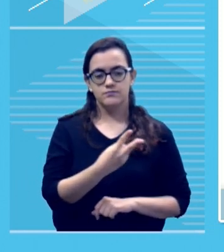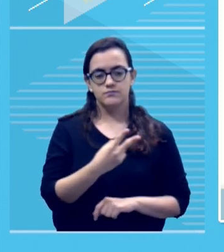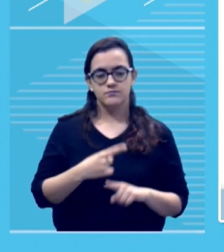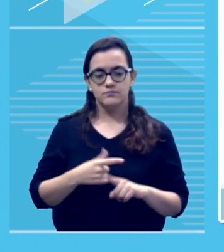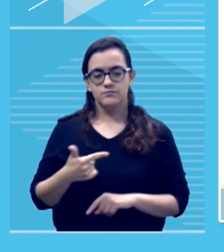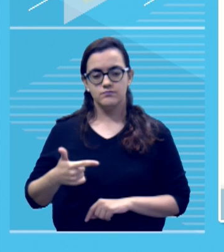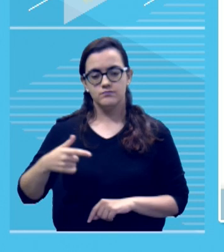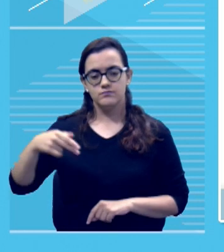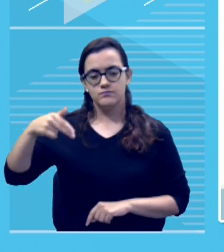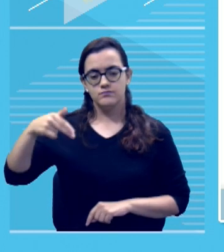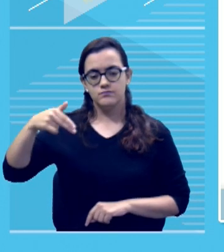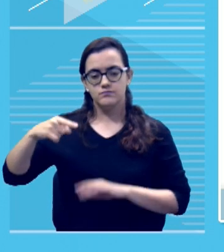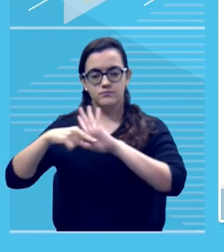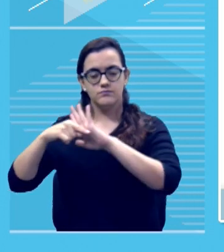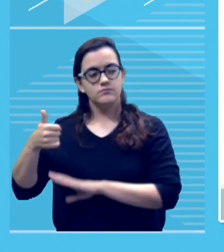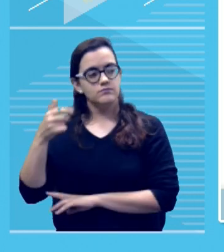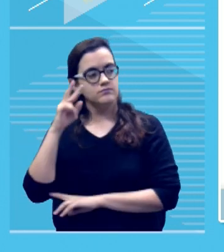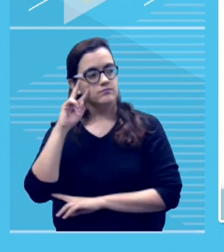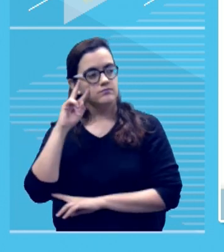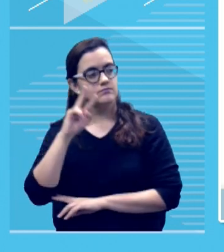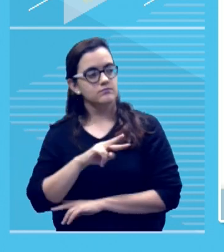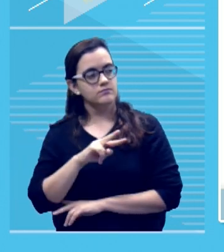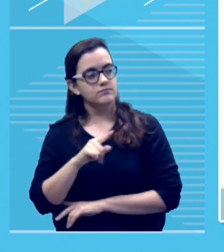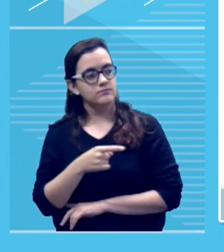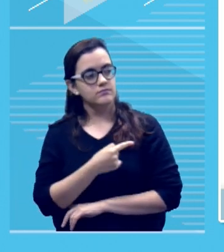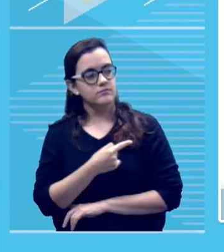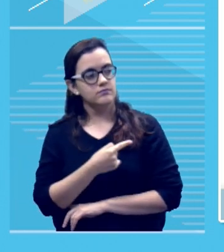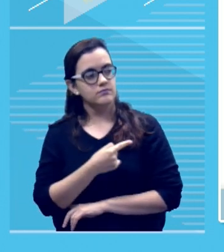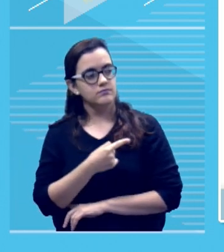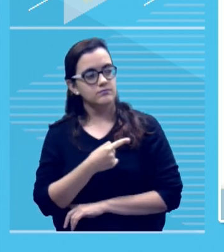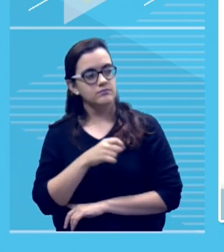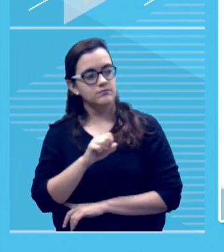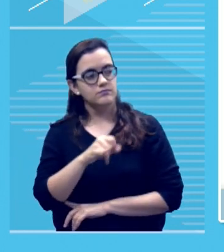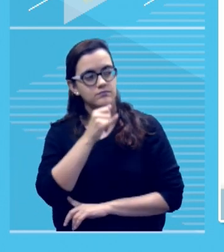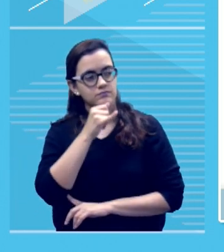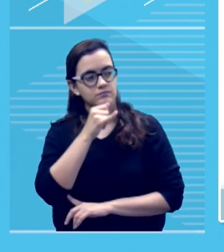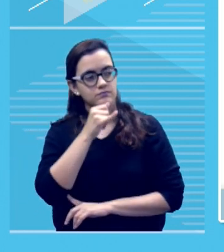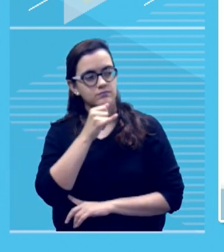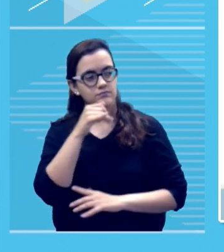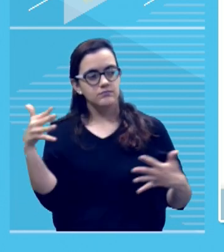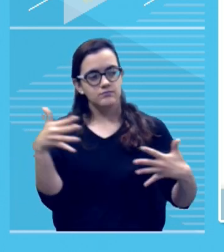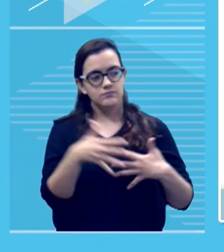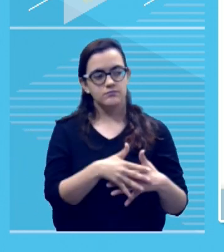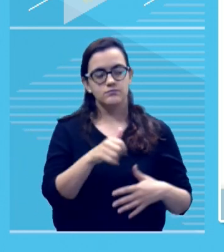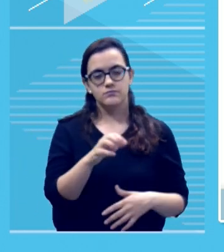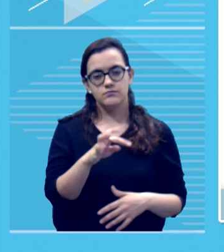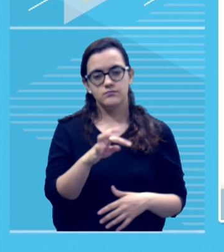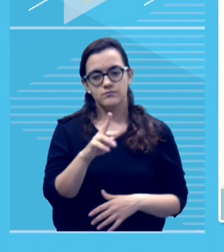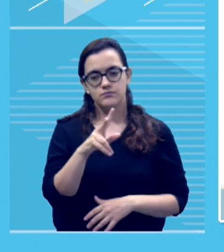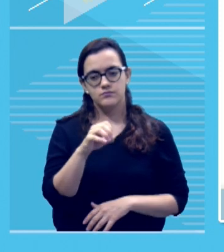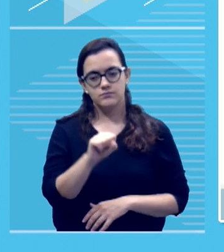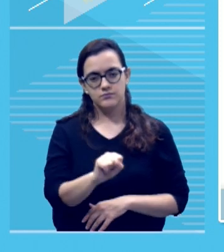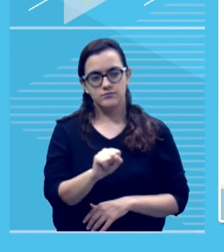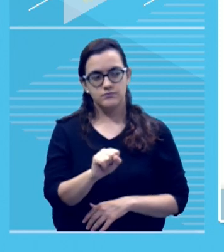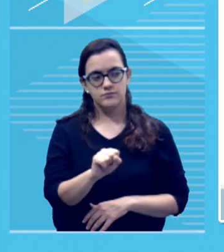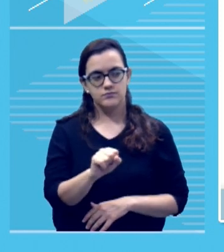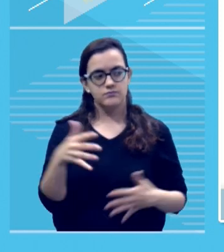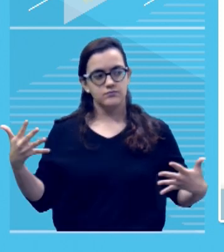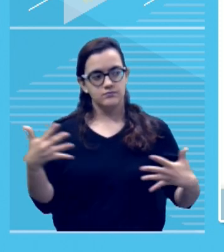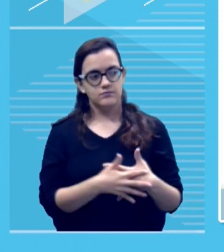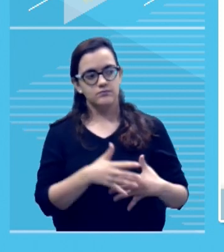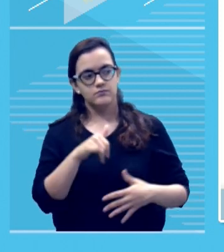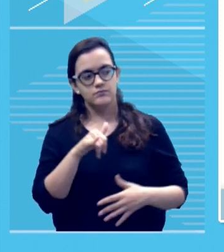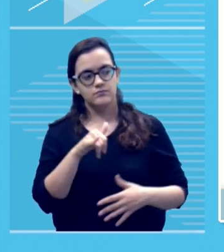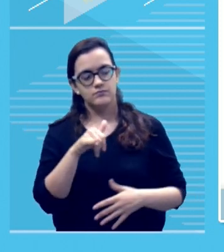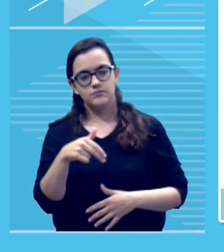for só os ativos, 2 elevado a n. Inativos, 2 elevado a n menos 1. Porque nós vamos precisar dessa fórmula, vamos fazer